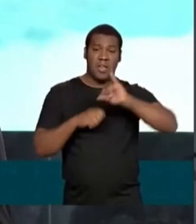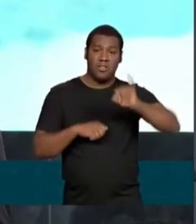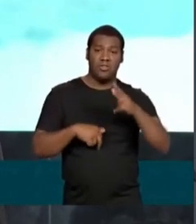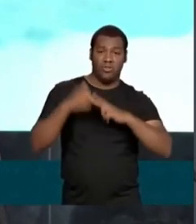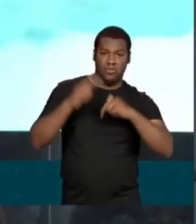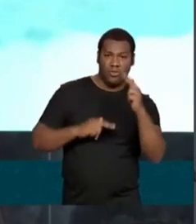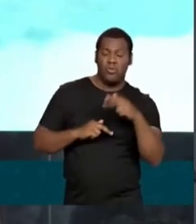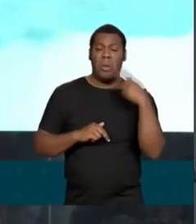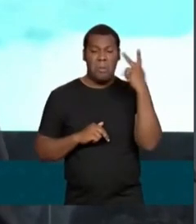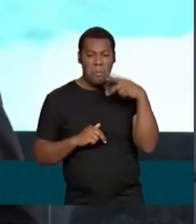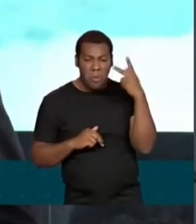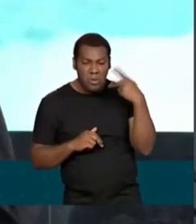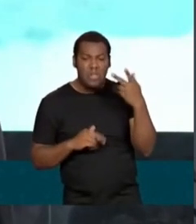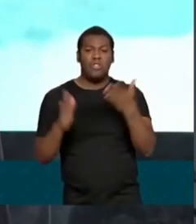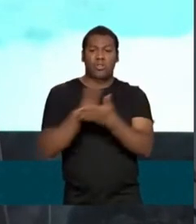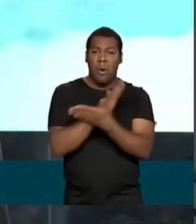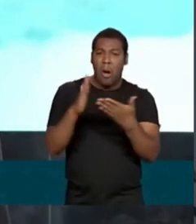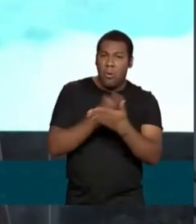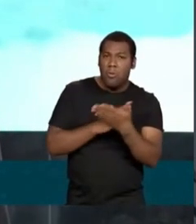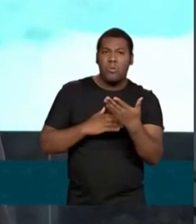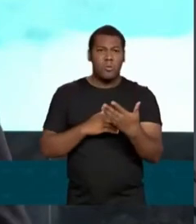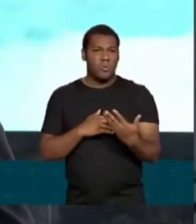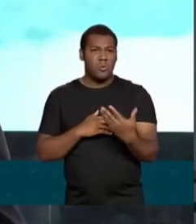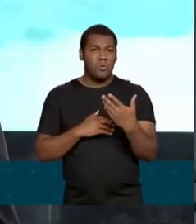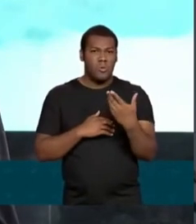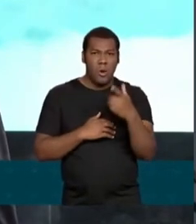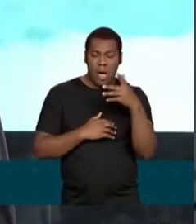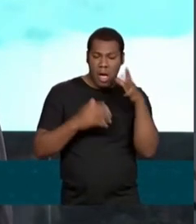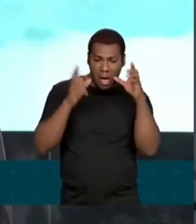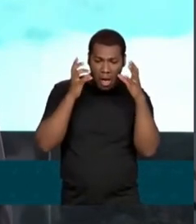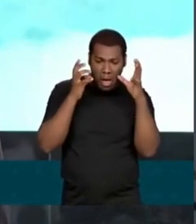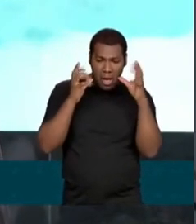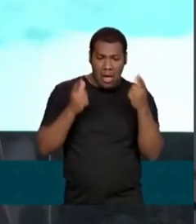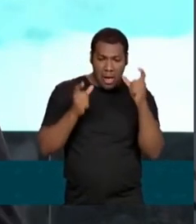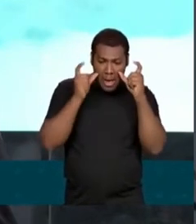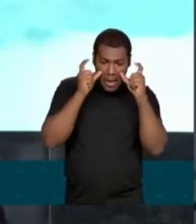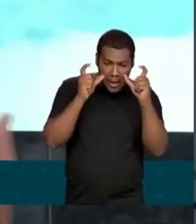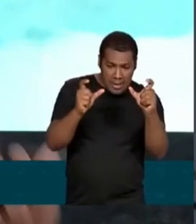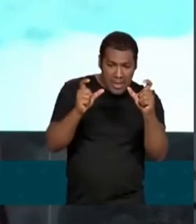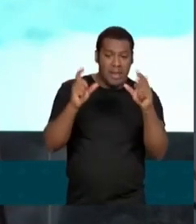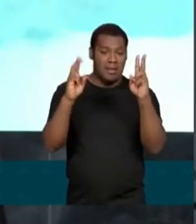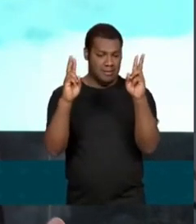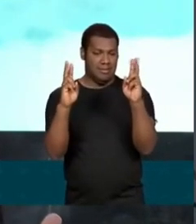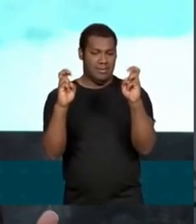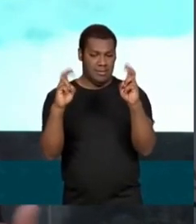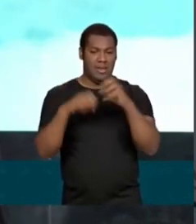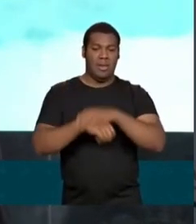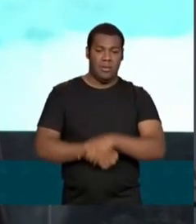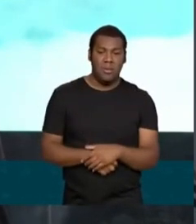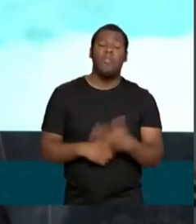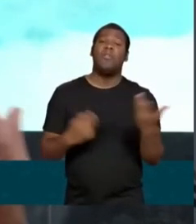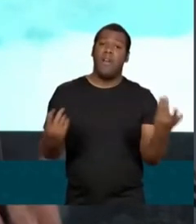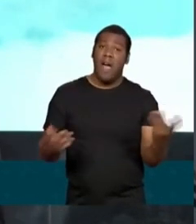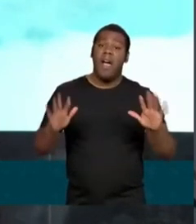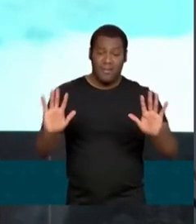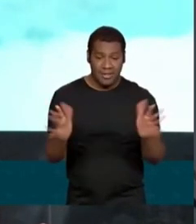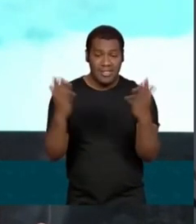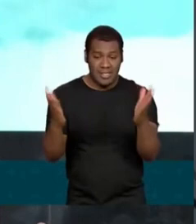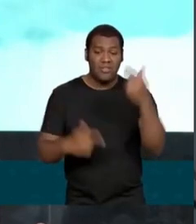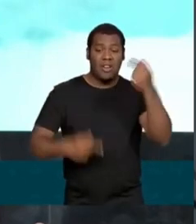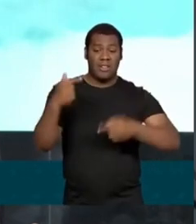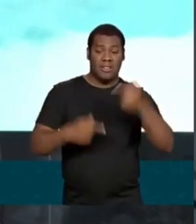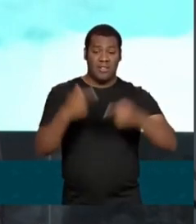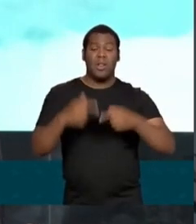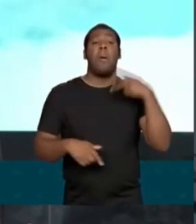parlamentares senadores e debater esse tema Então quando você cria comissão missa você amplia a possibilidade debate mais